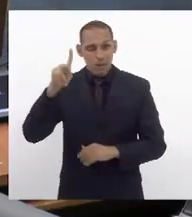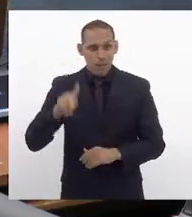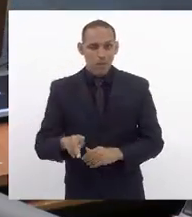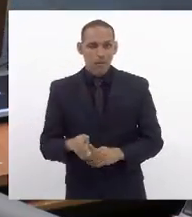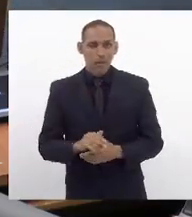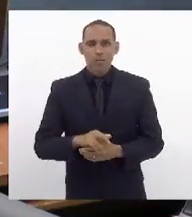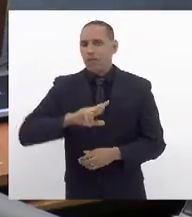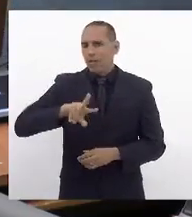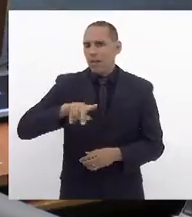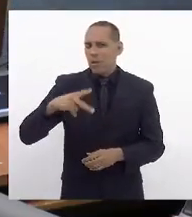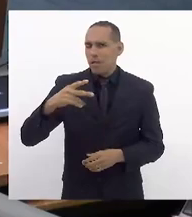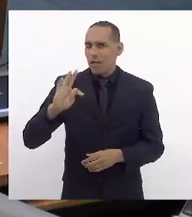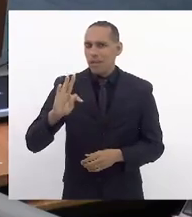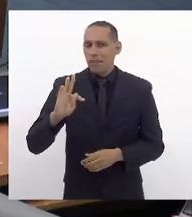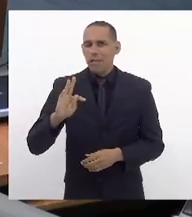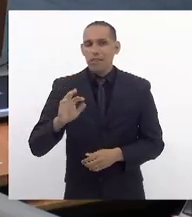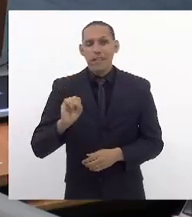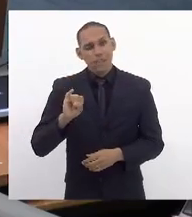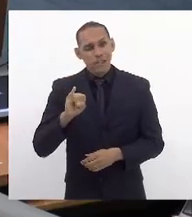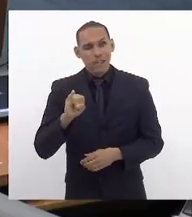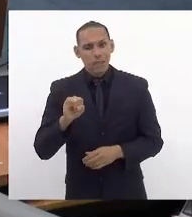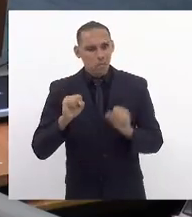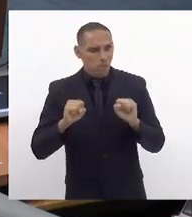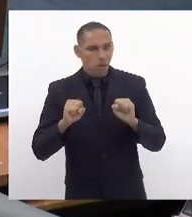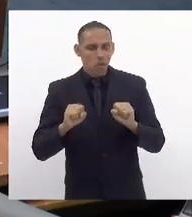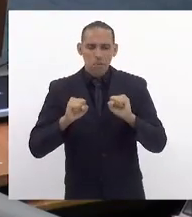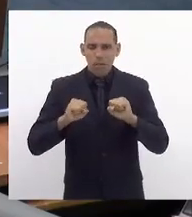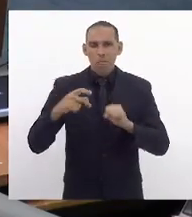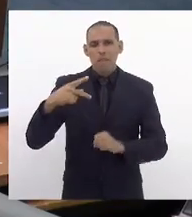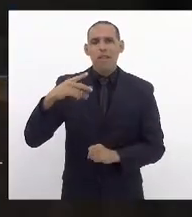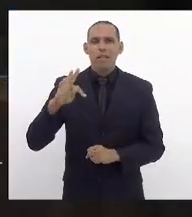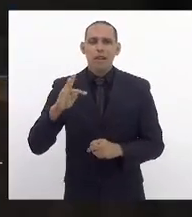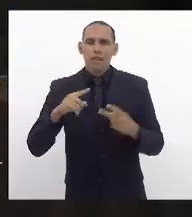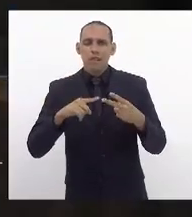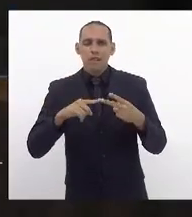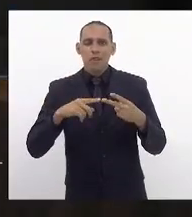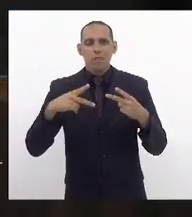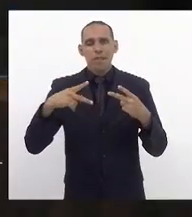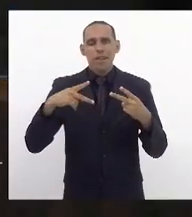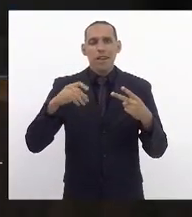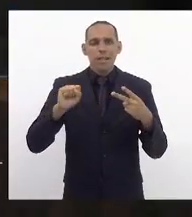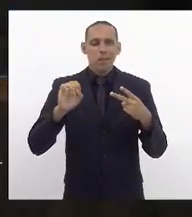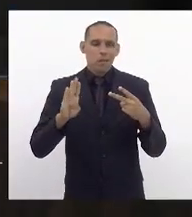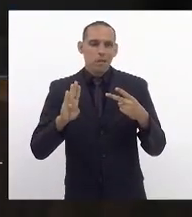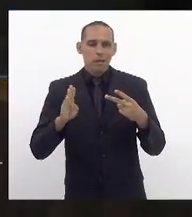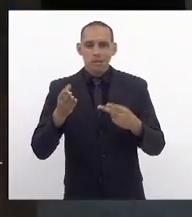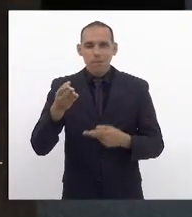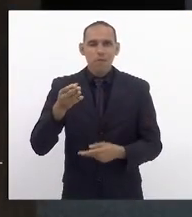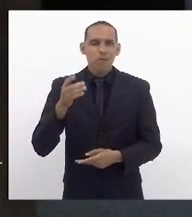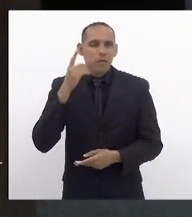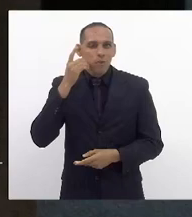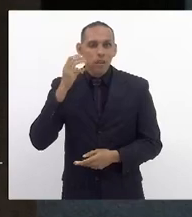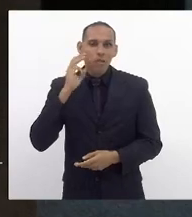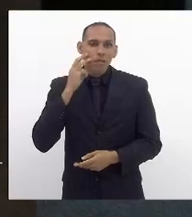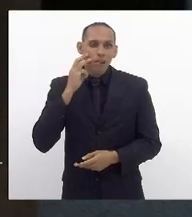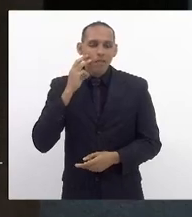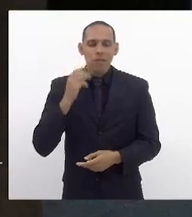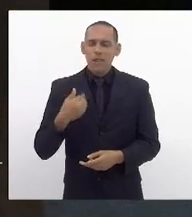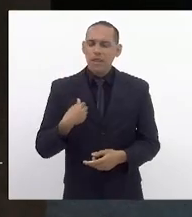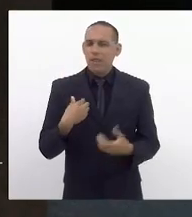Não é pelo PT, né? Se Vossa Excelência permitir, pelos dois. Pelo PT e pelo PSB, deputado Valdeque Carneiro. Presidente, eu